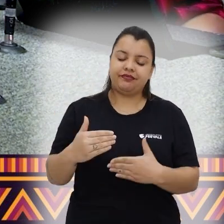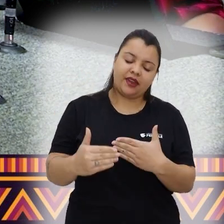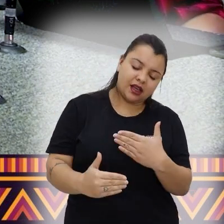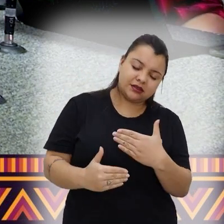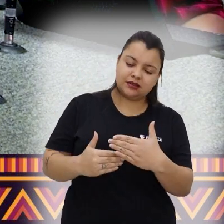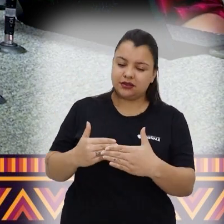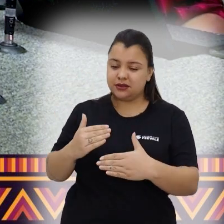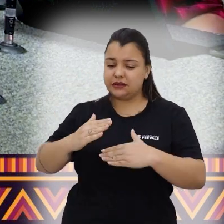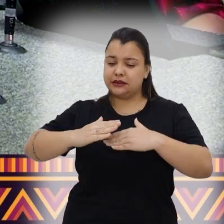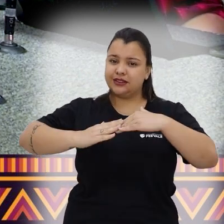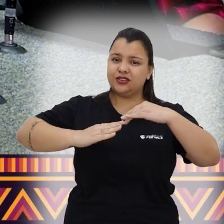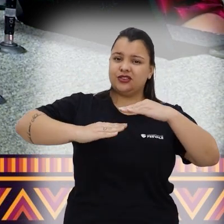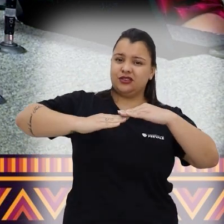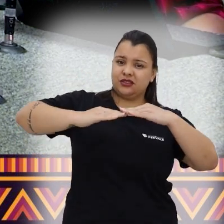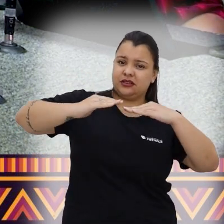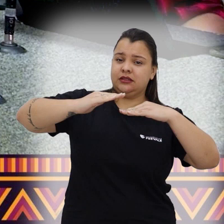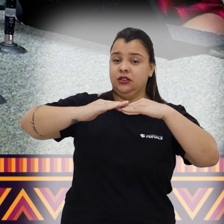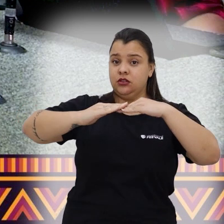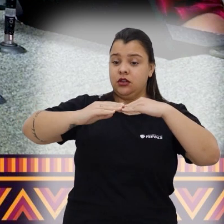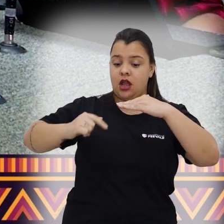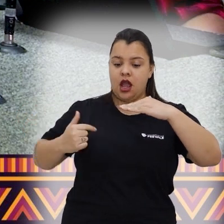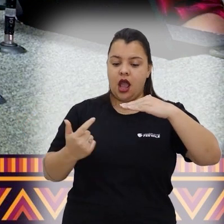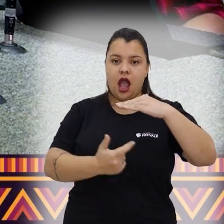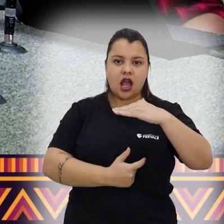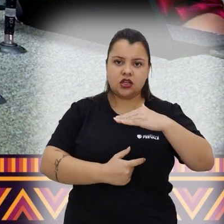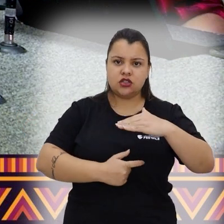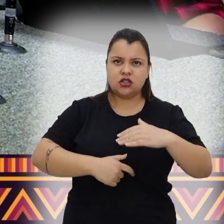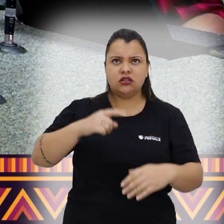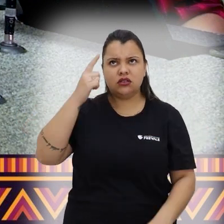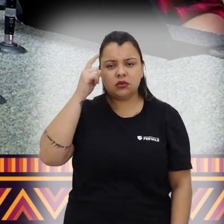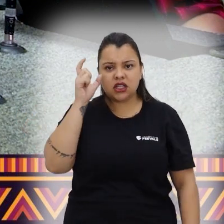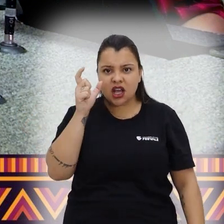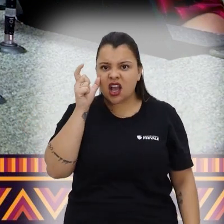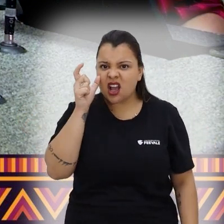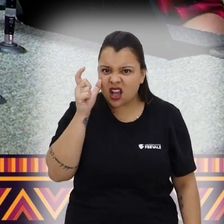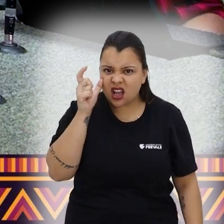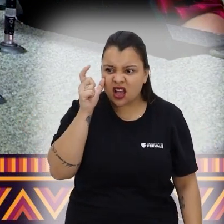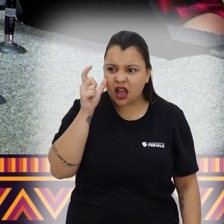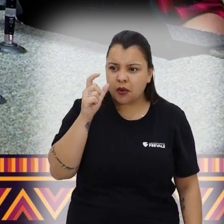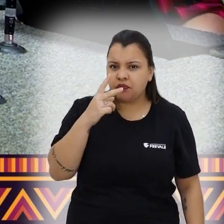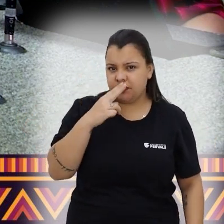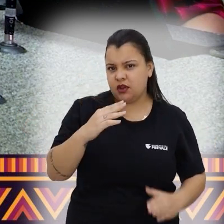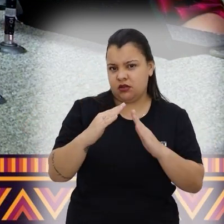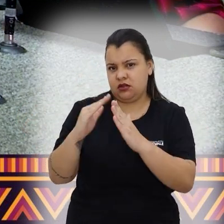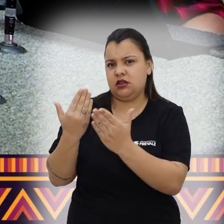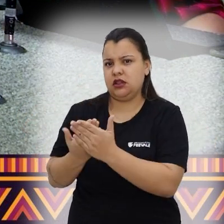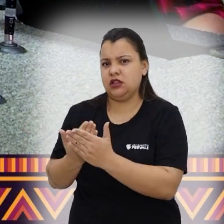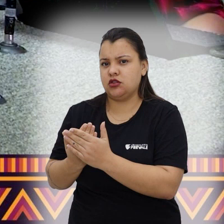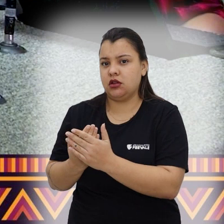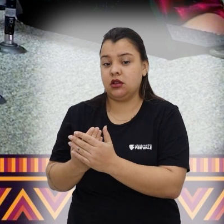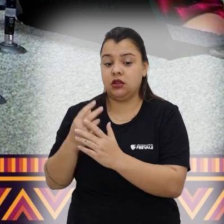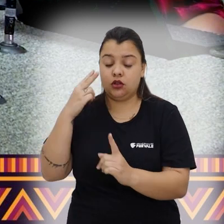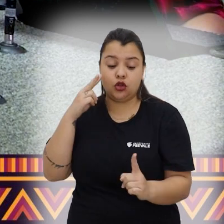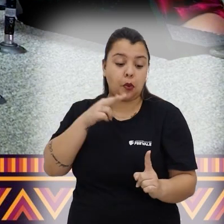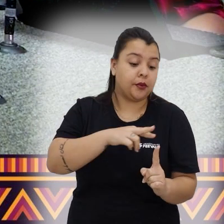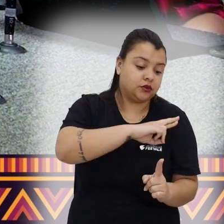processo estrutural, a gente é demonizado em sala de aula. Sim. Do ponto de vista religioso. Sim. Né? A